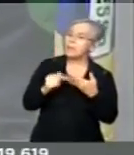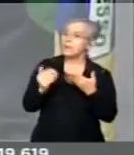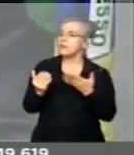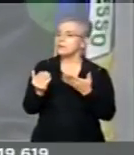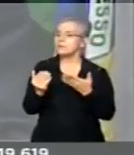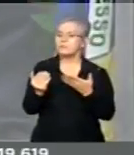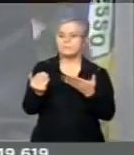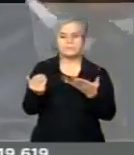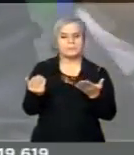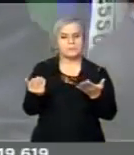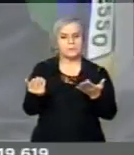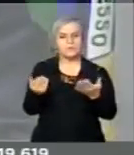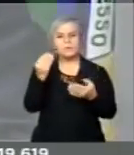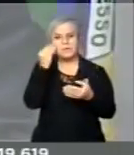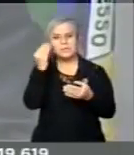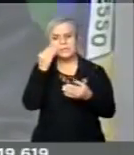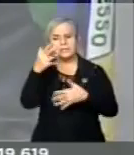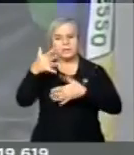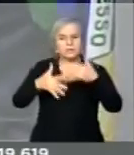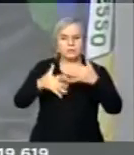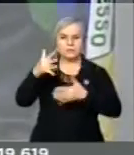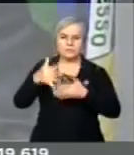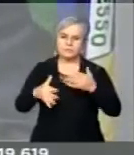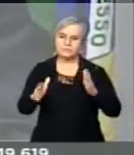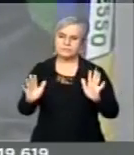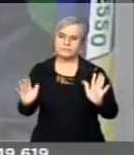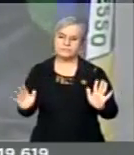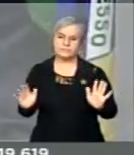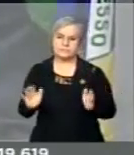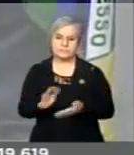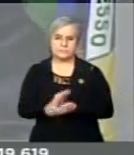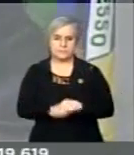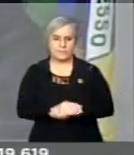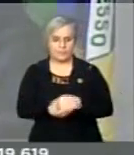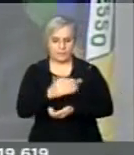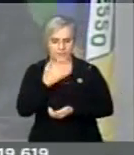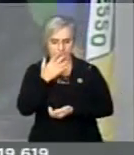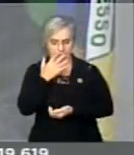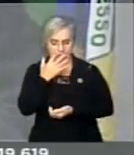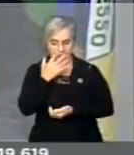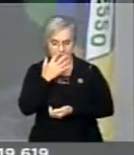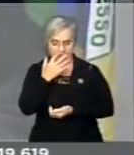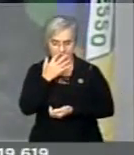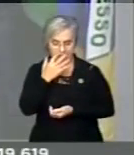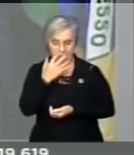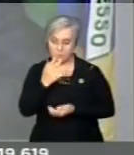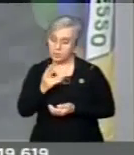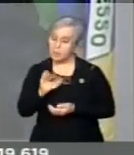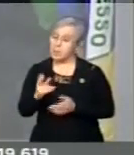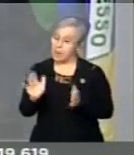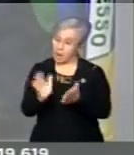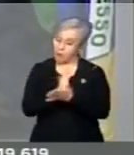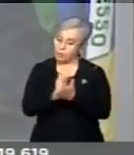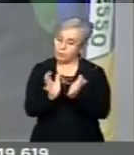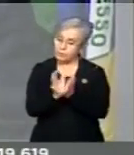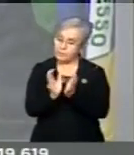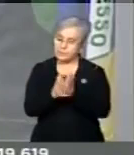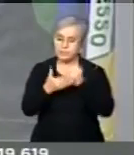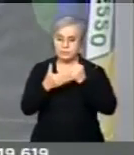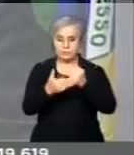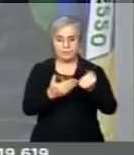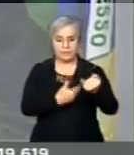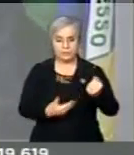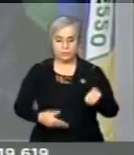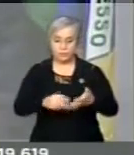impeachment e a favor da continuidade do governo Dilma, não se opuseram ao entendimento para a manutenção desses artigos importantes para a região